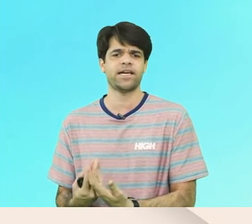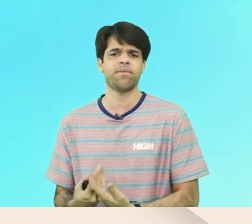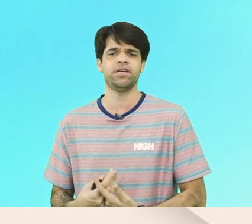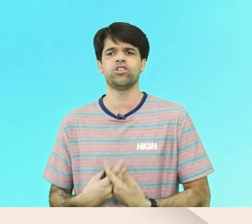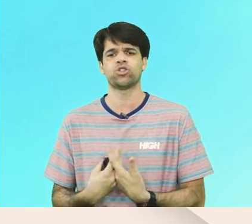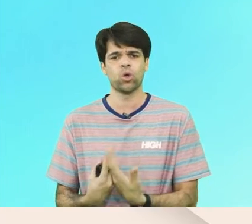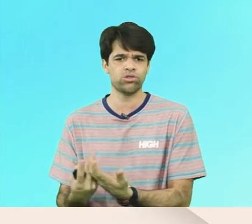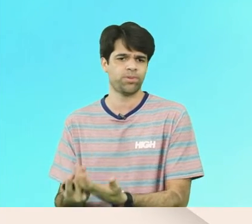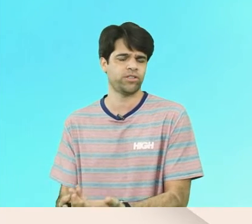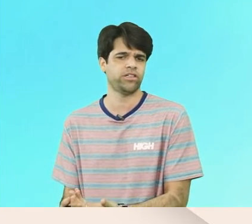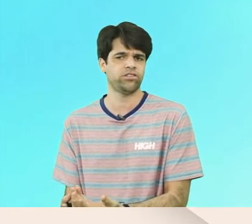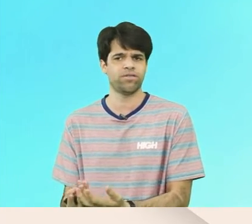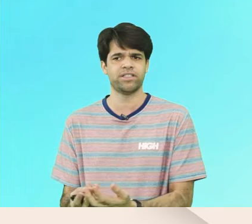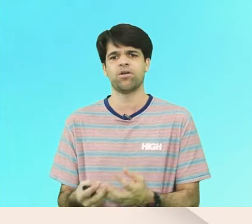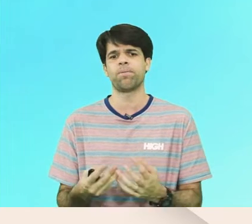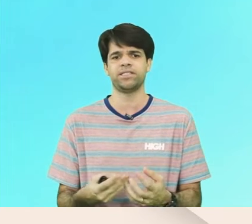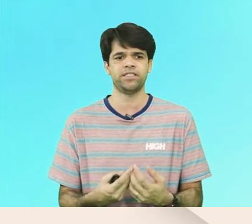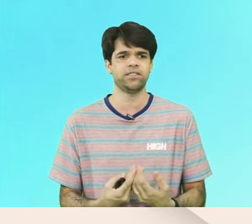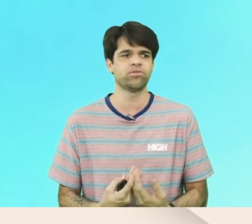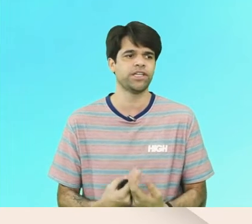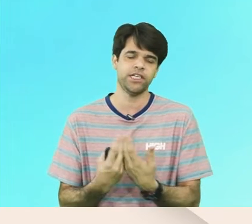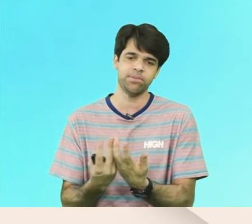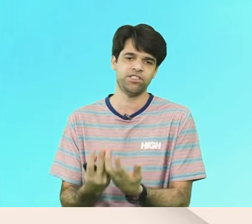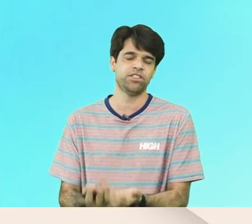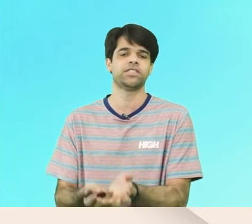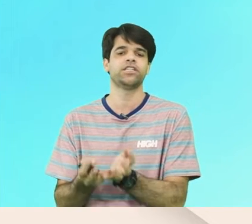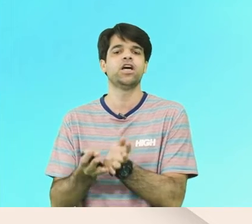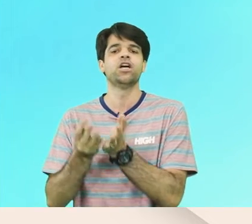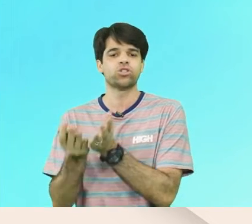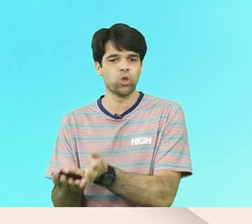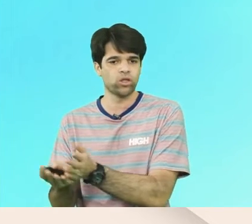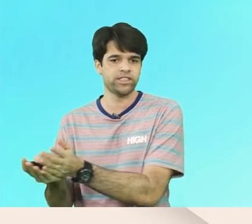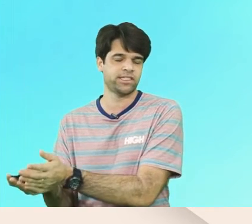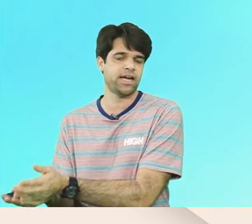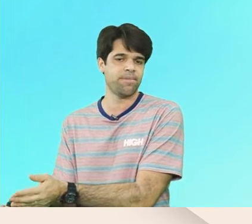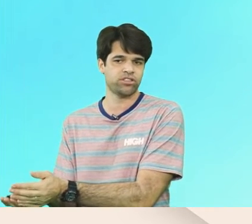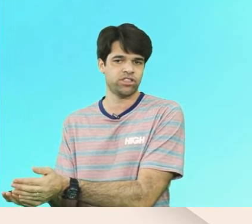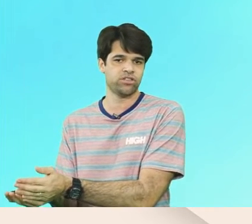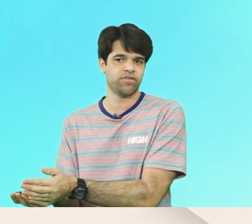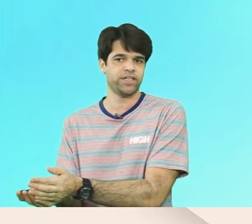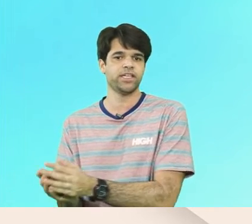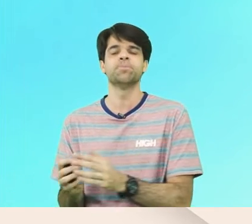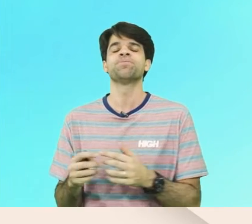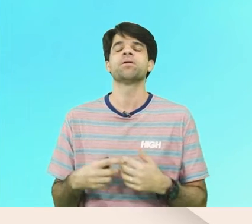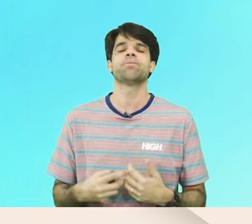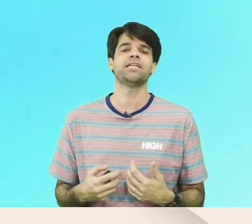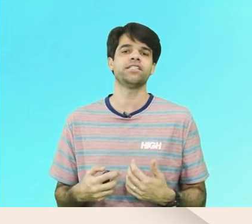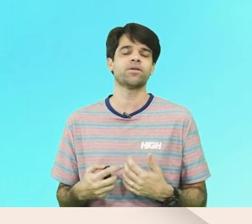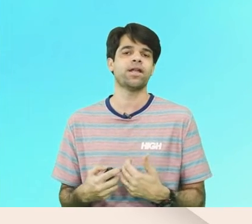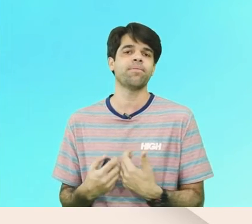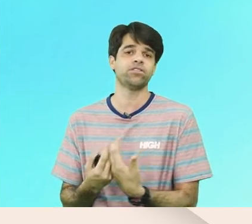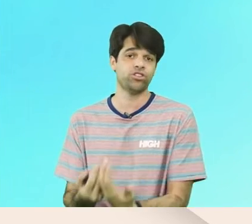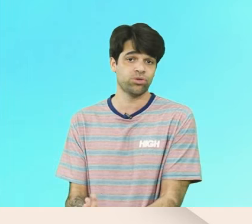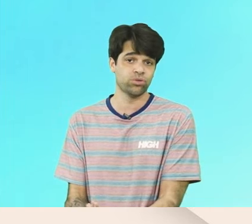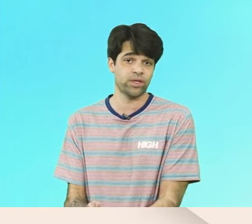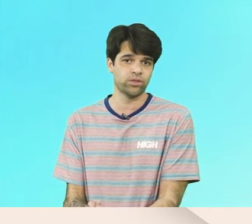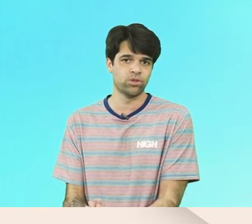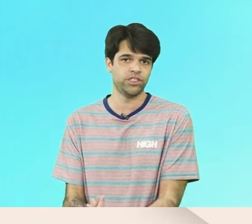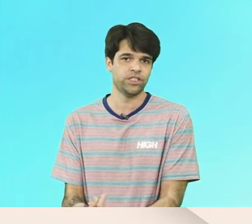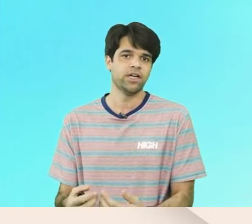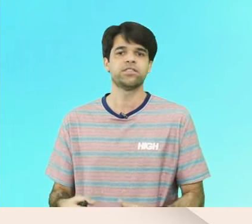não necessariamente todos os projetos de inovação precisam ter ipsis literis todos esses elementos que a gente vai ver aqui, mas eles são